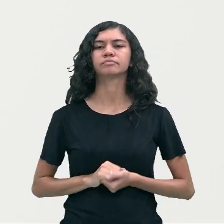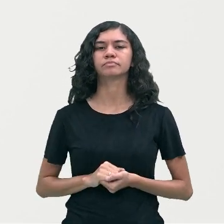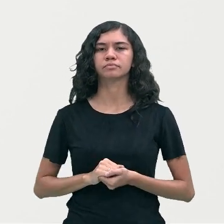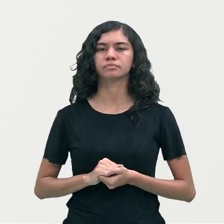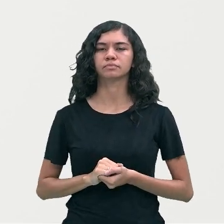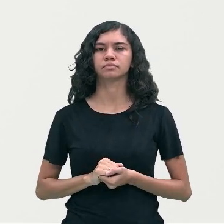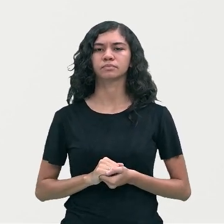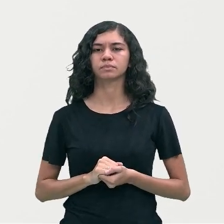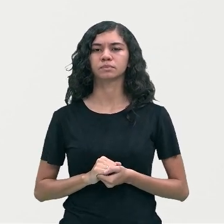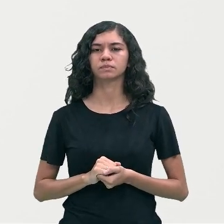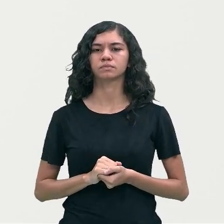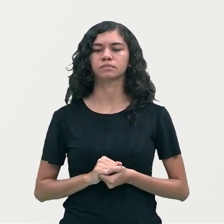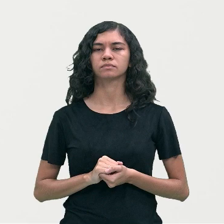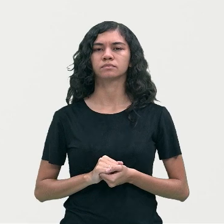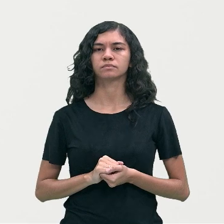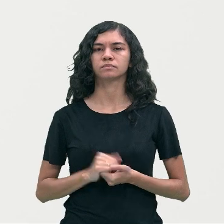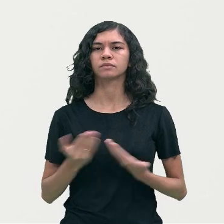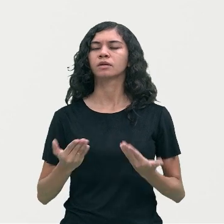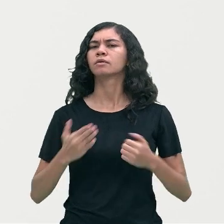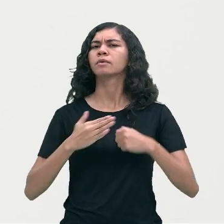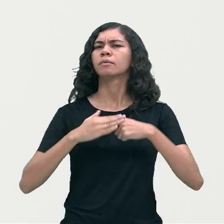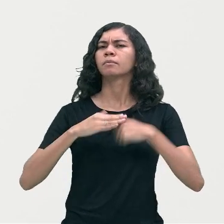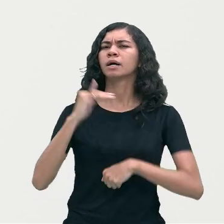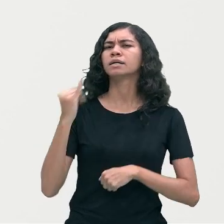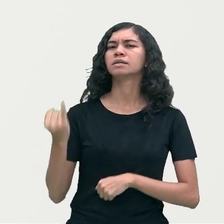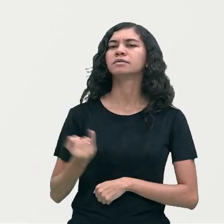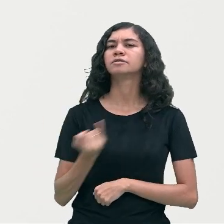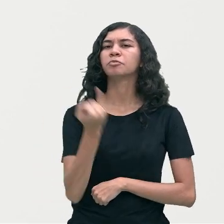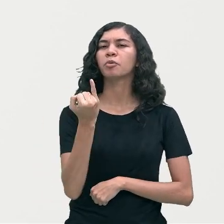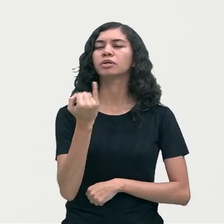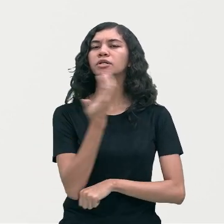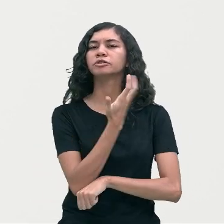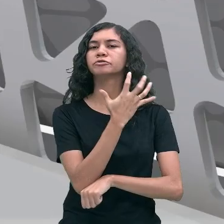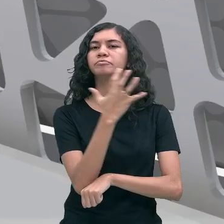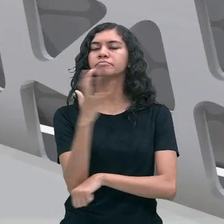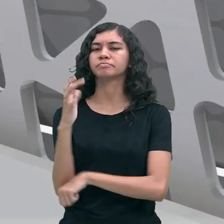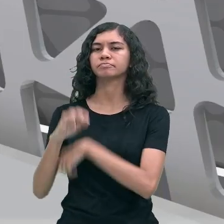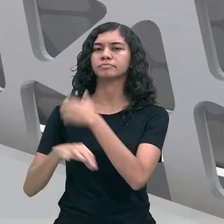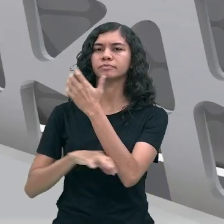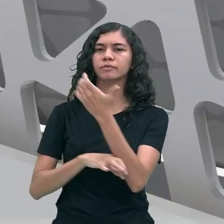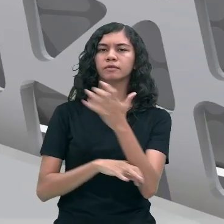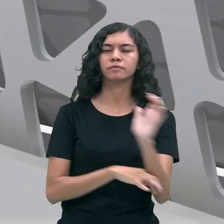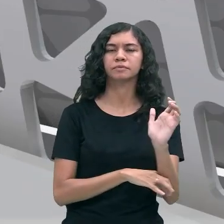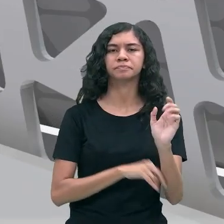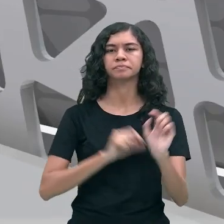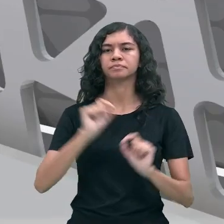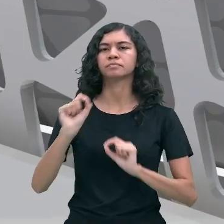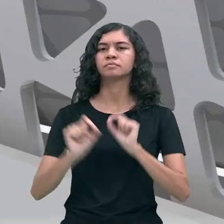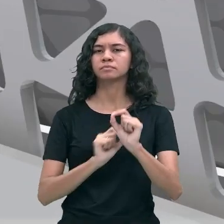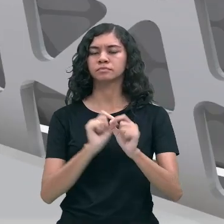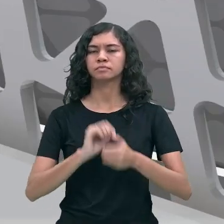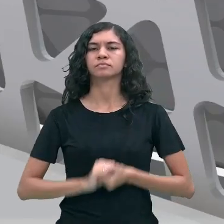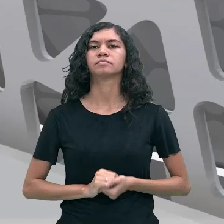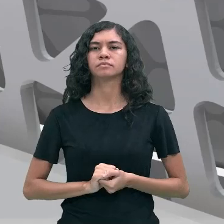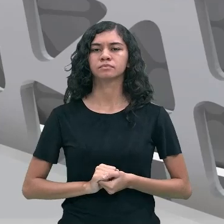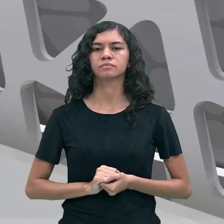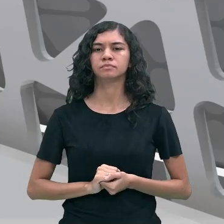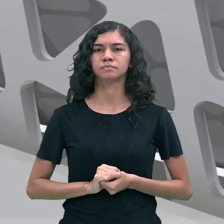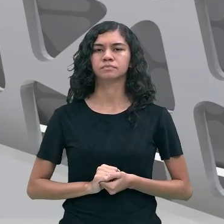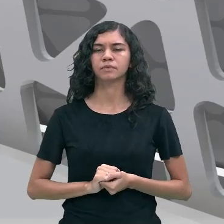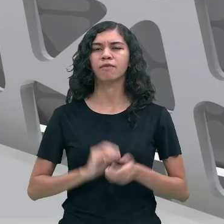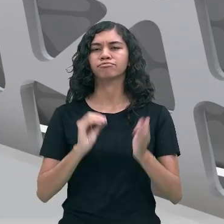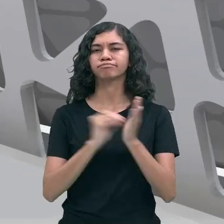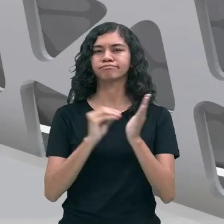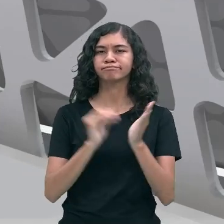no quesito da mais importante da floresta, que é justamente quando a gente verifica que há uma falta de